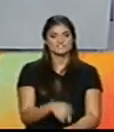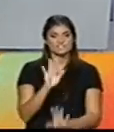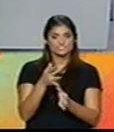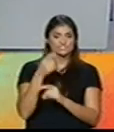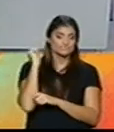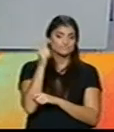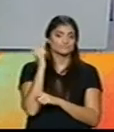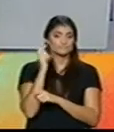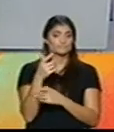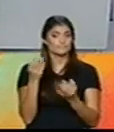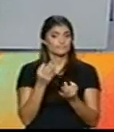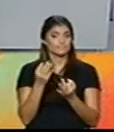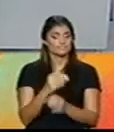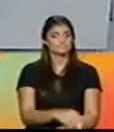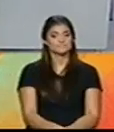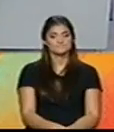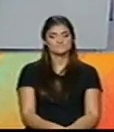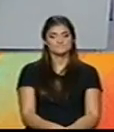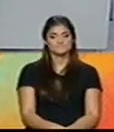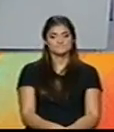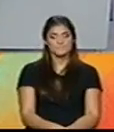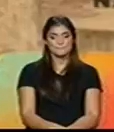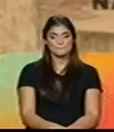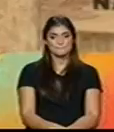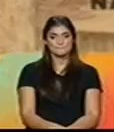é tirar parecido, o Machado. É parecido, não é? Aposto.